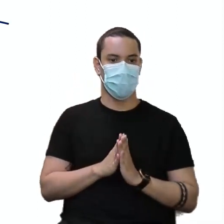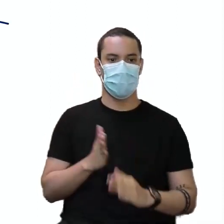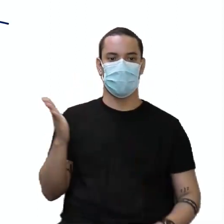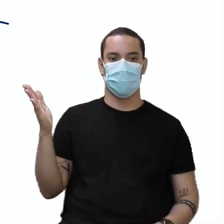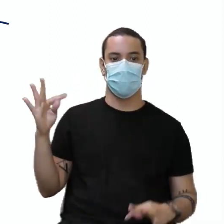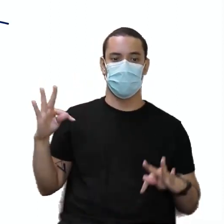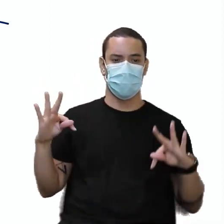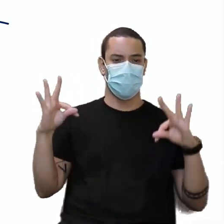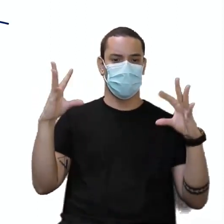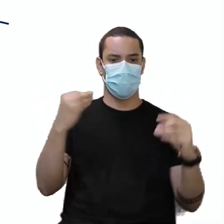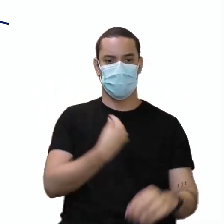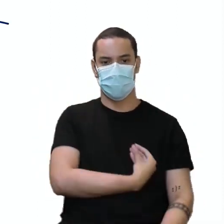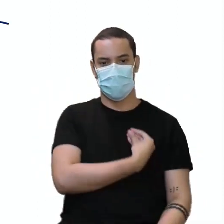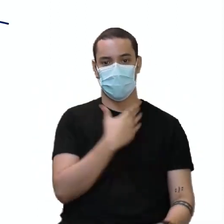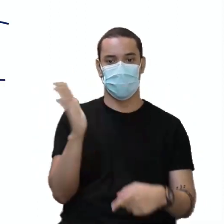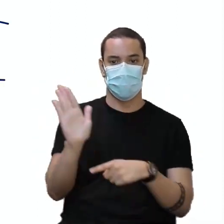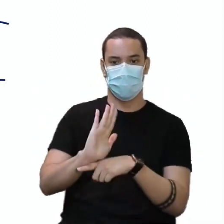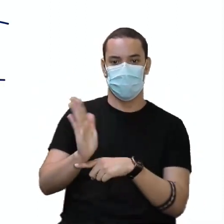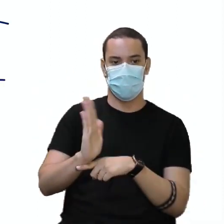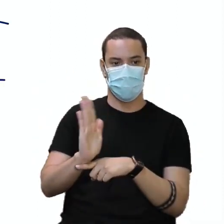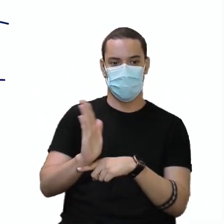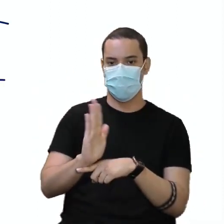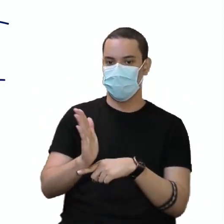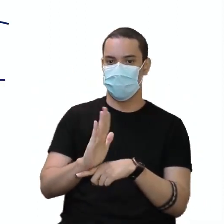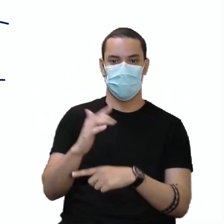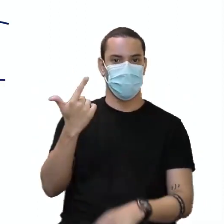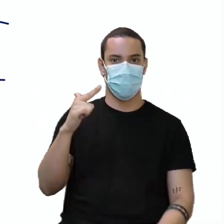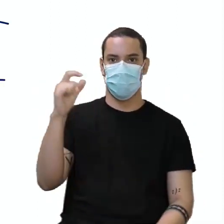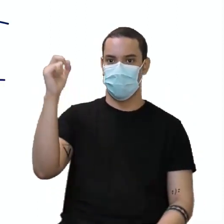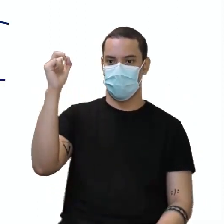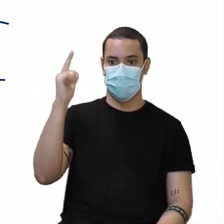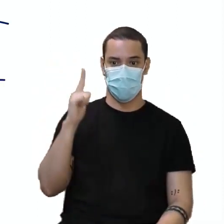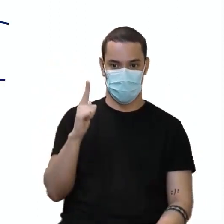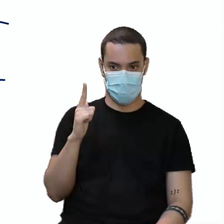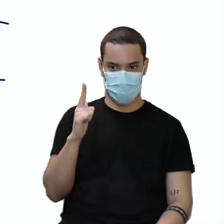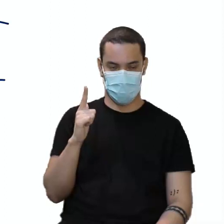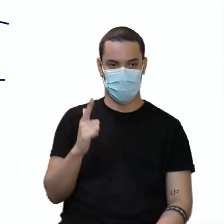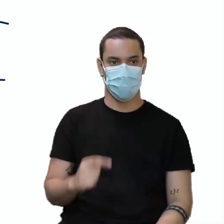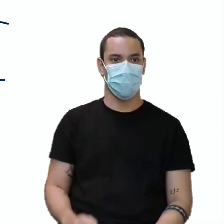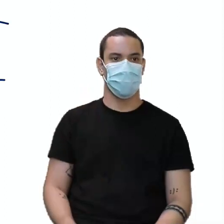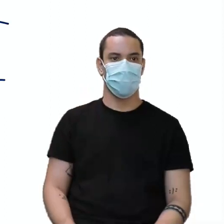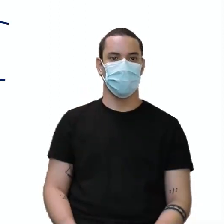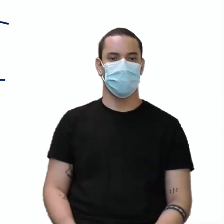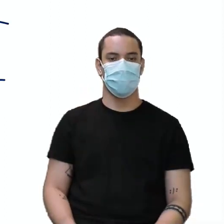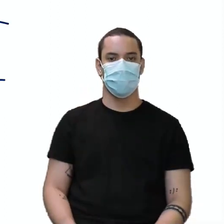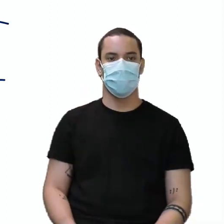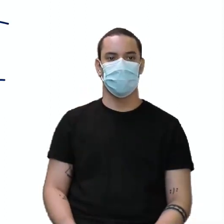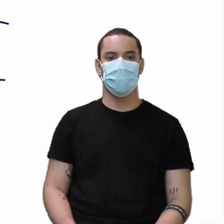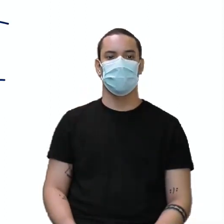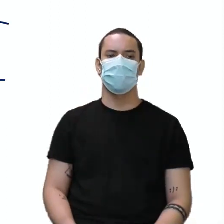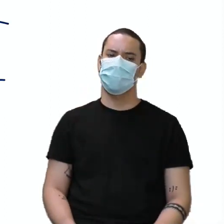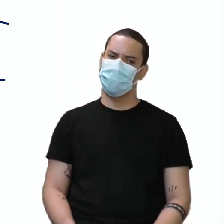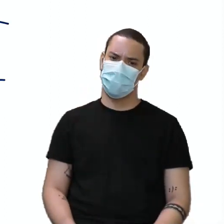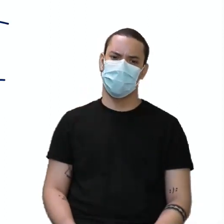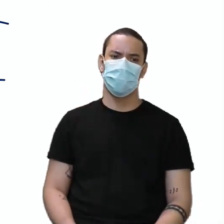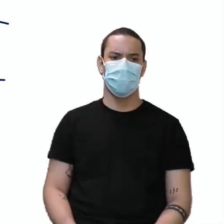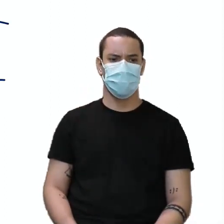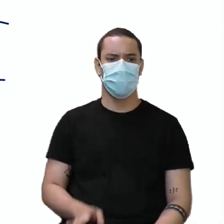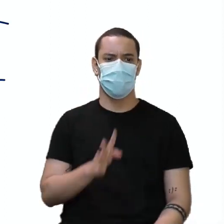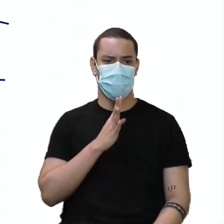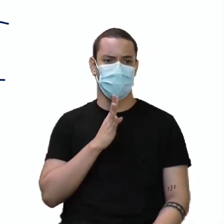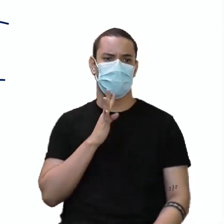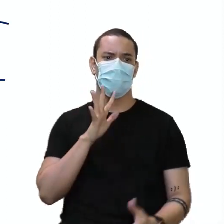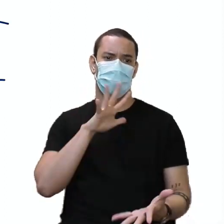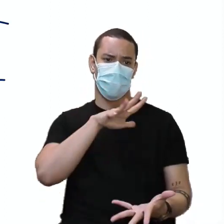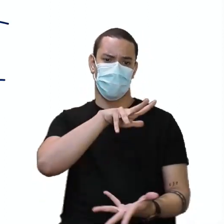Letra E, todos estavam em um cinema, não era um dia de sol. E aí é o seguinte, mesmo com o seu conhecimento de mundo,